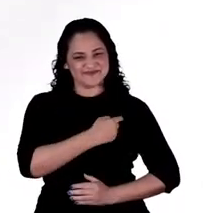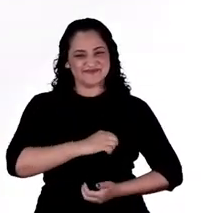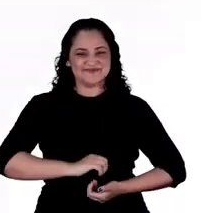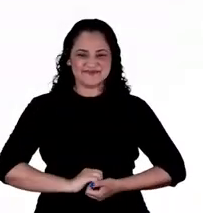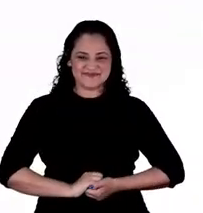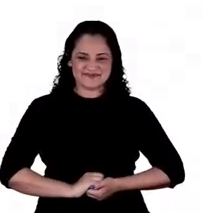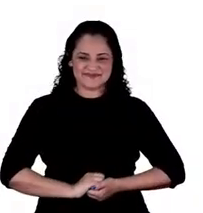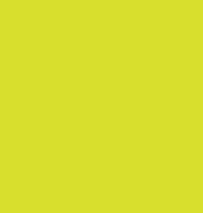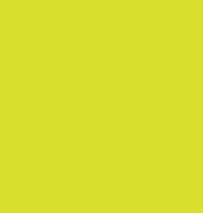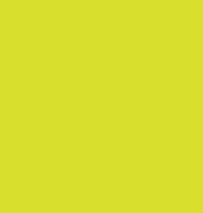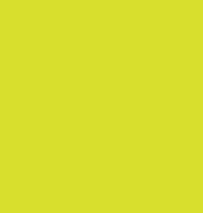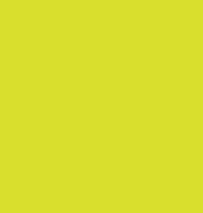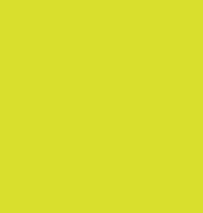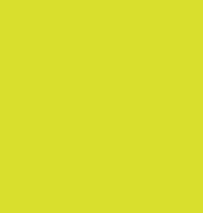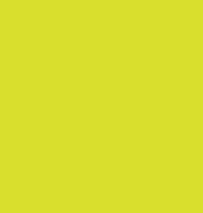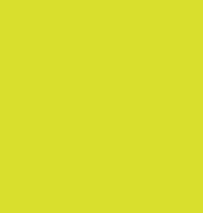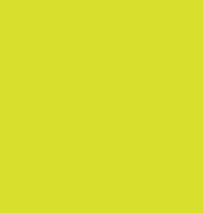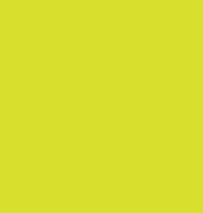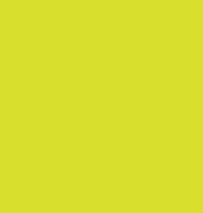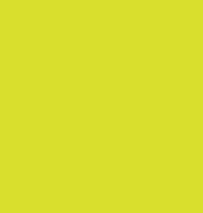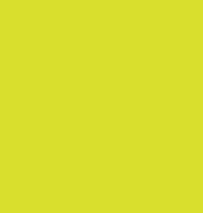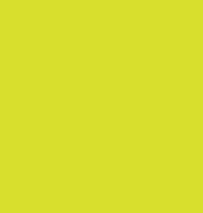que vem da gente